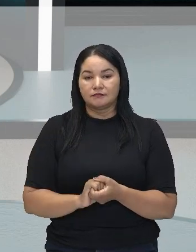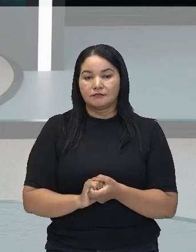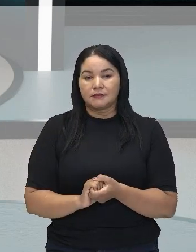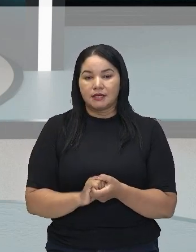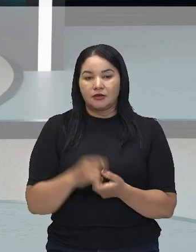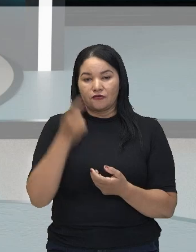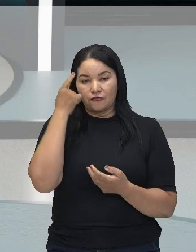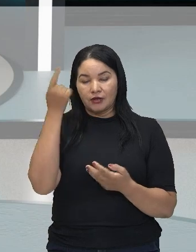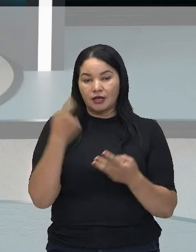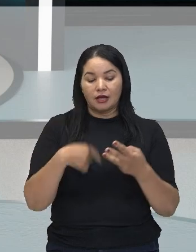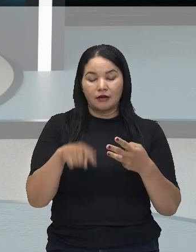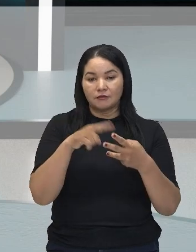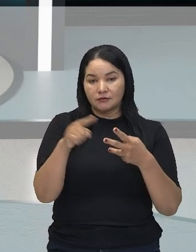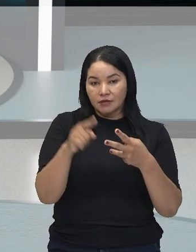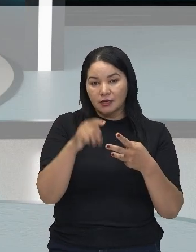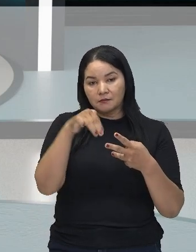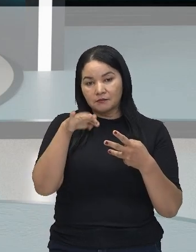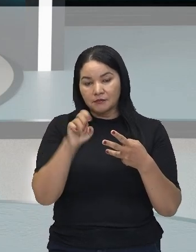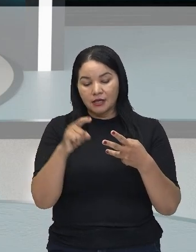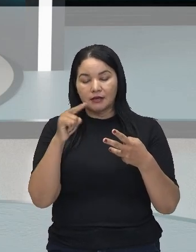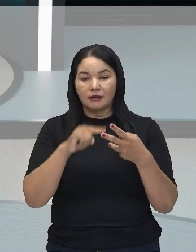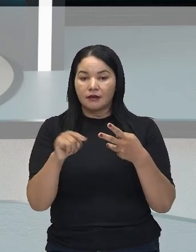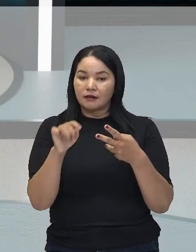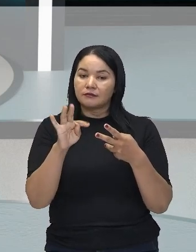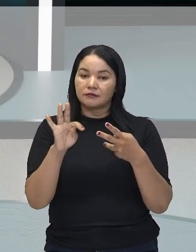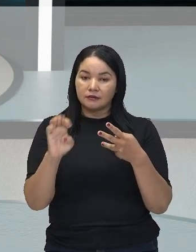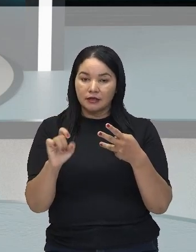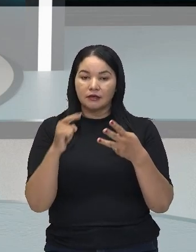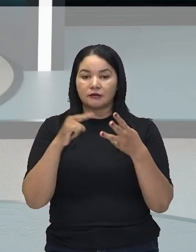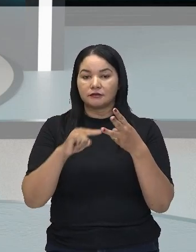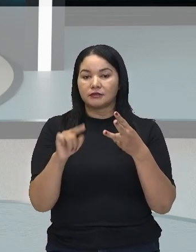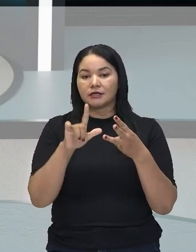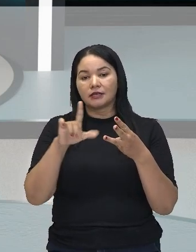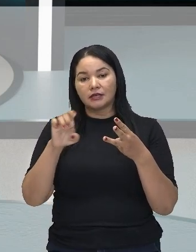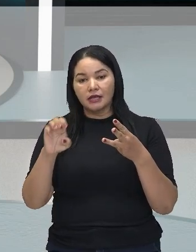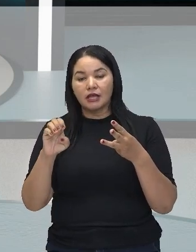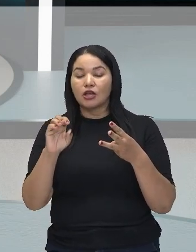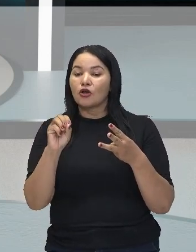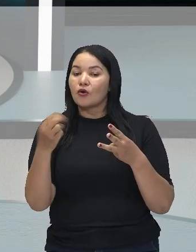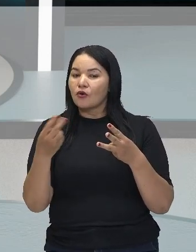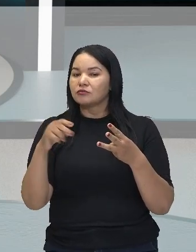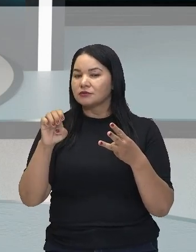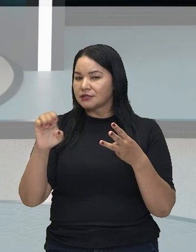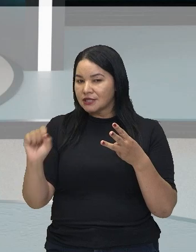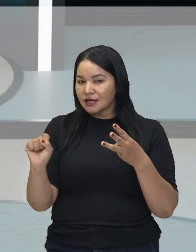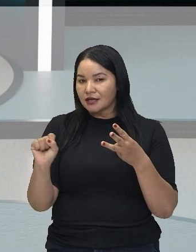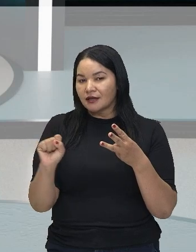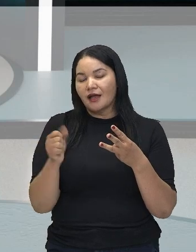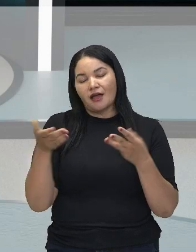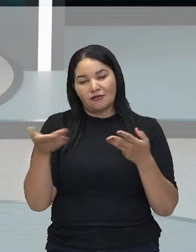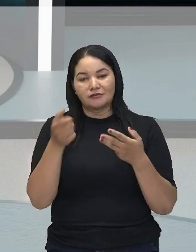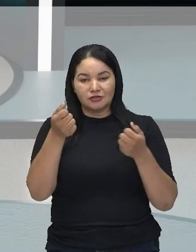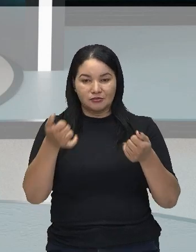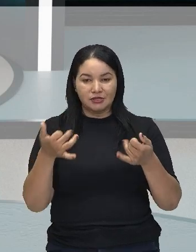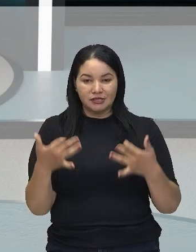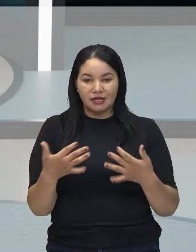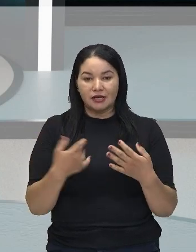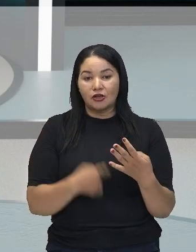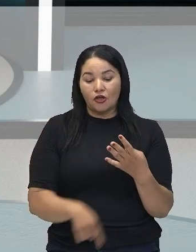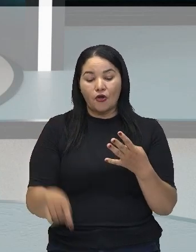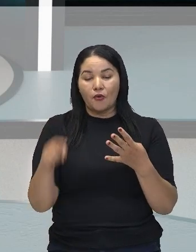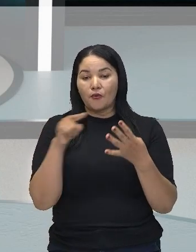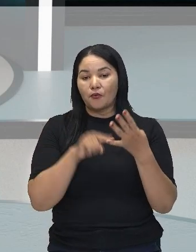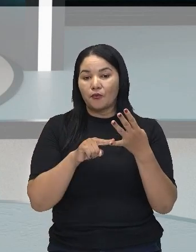vejam. Le, porque aqui é singular, né? Ou então, se, Calma, eu vou já explicar. Para nosotros,